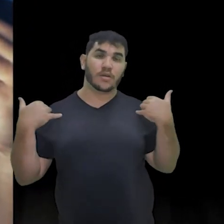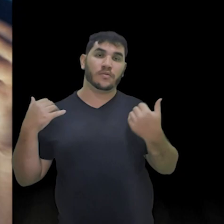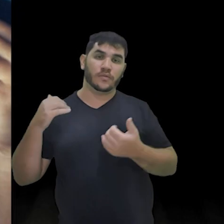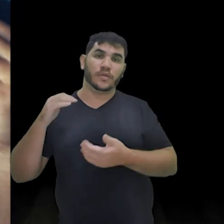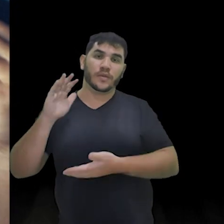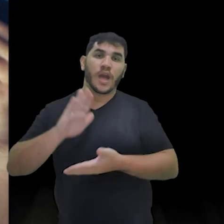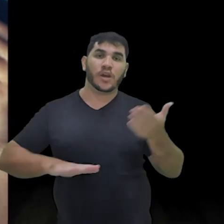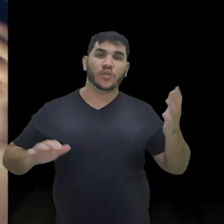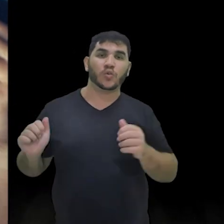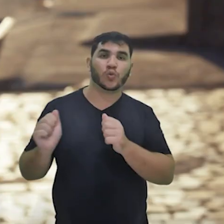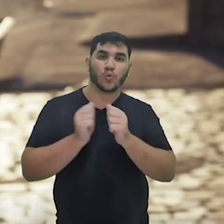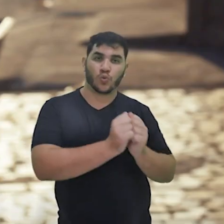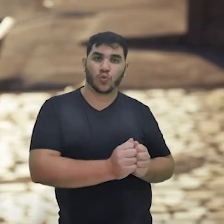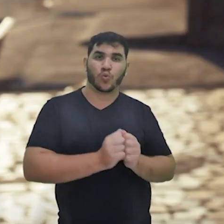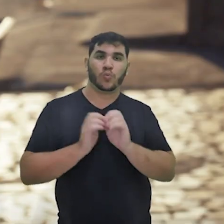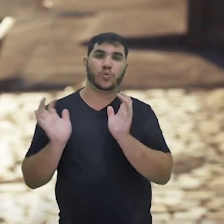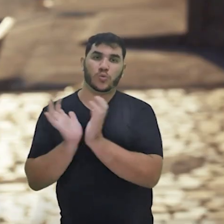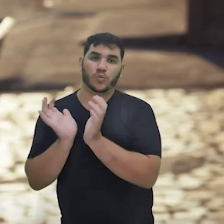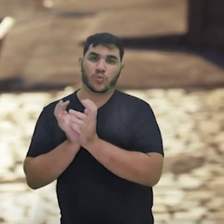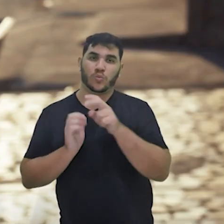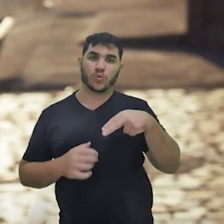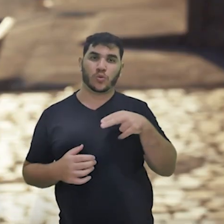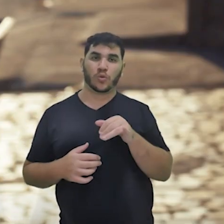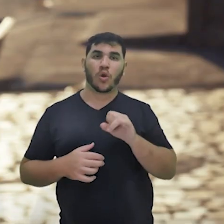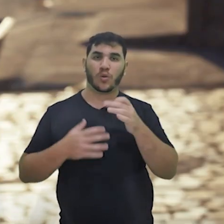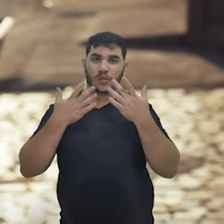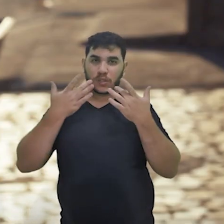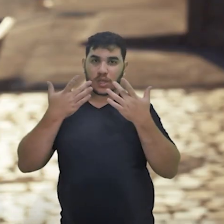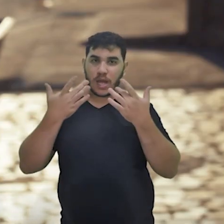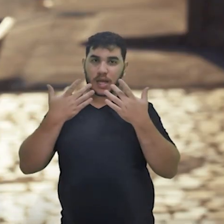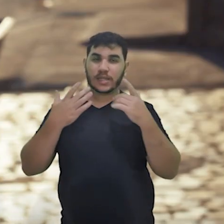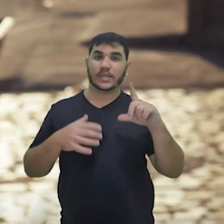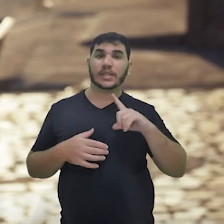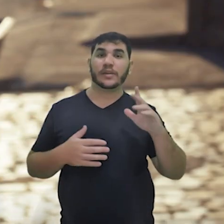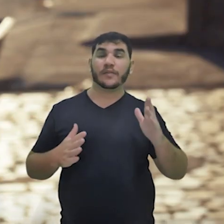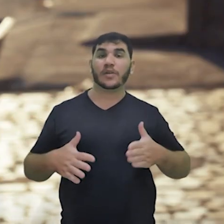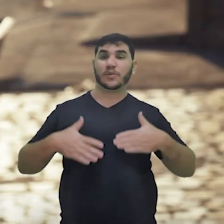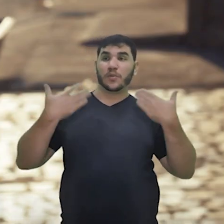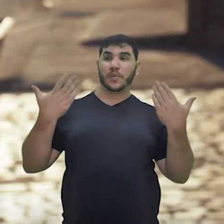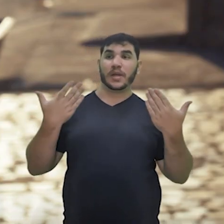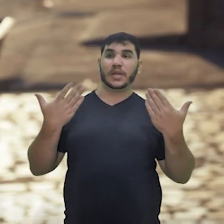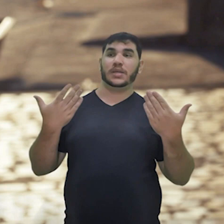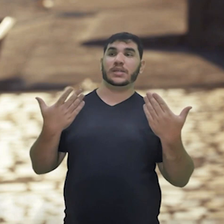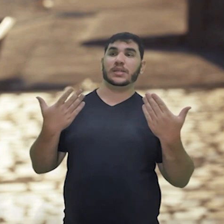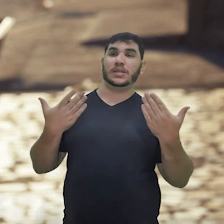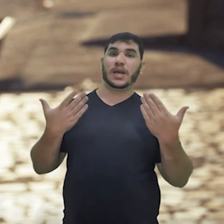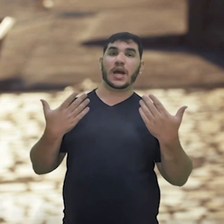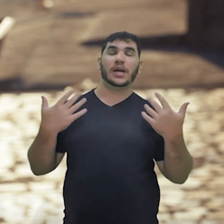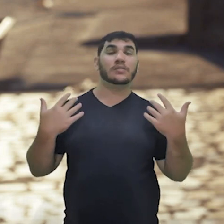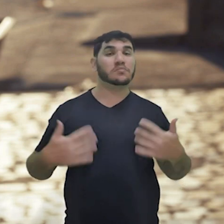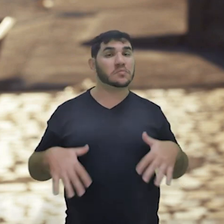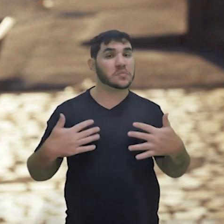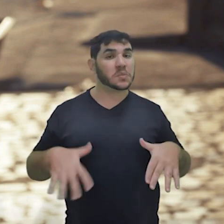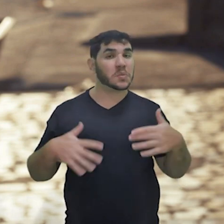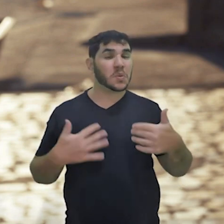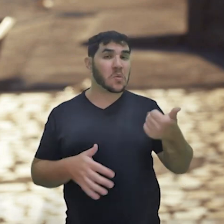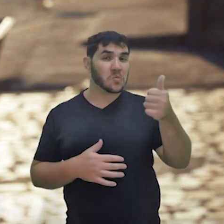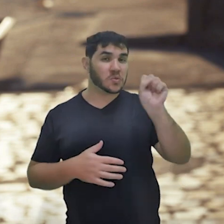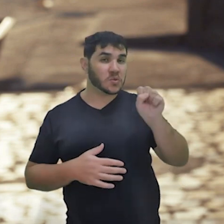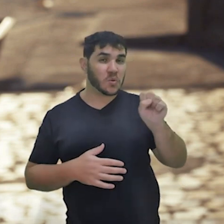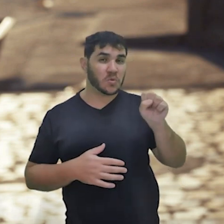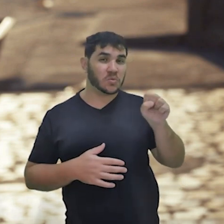Nós, que aí teve aquela velha surpresa, né? E aí a gente fica... Com 18 anos eu não tinha